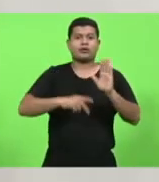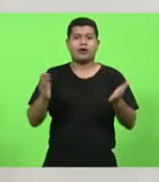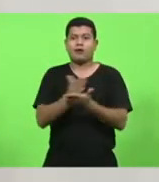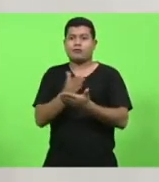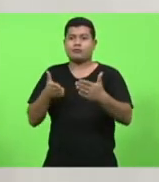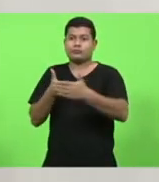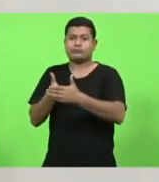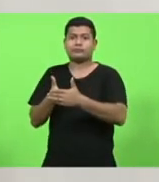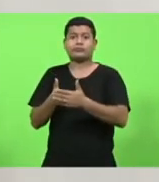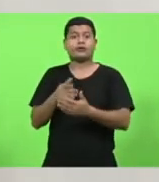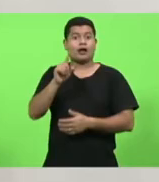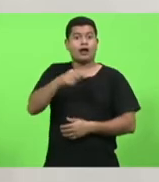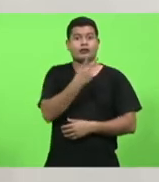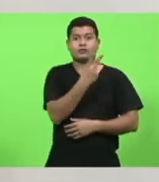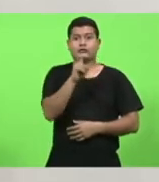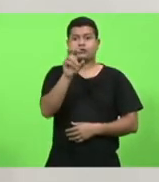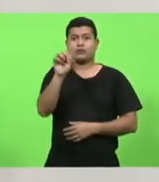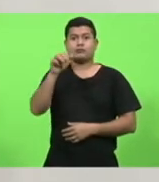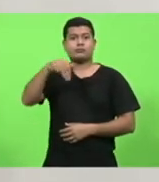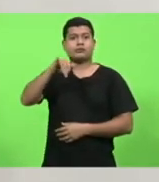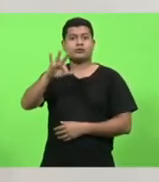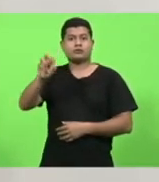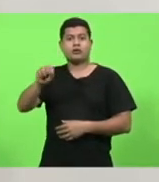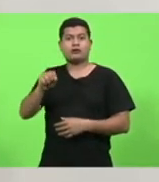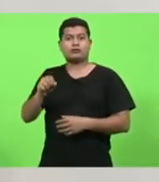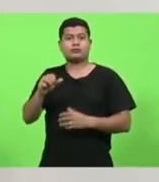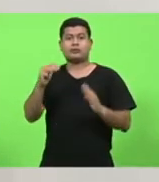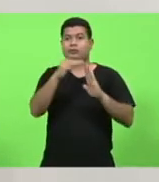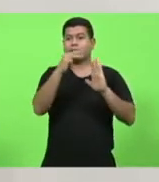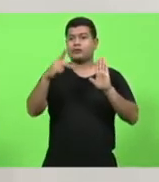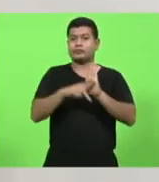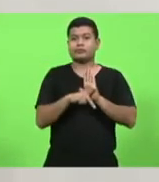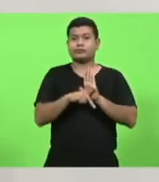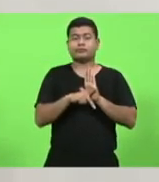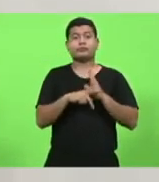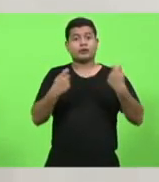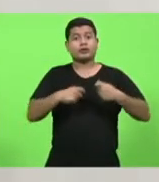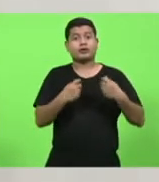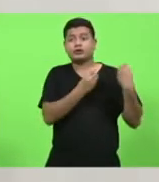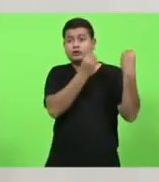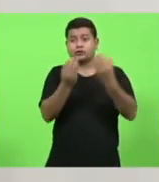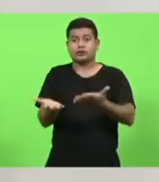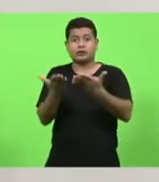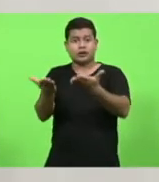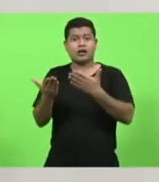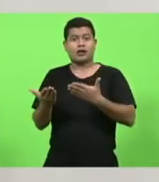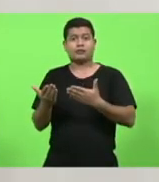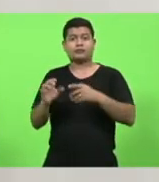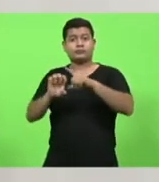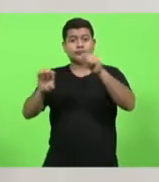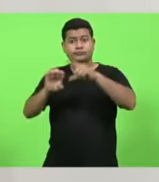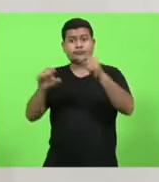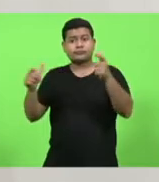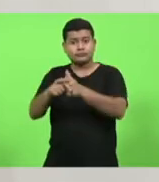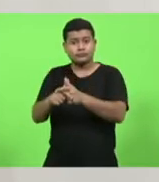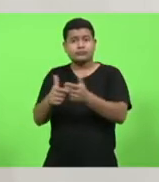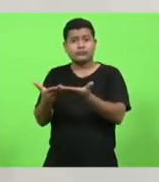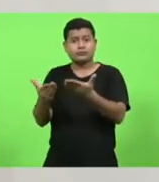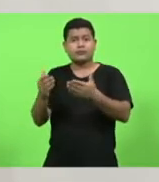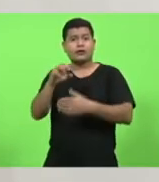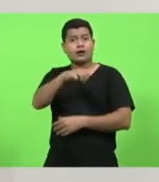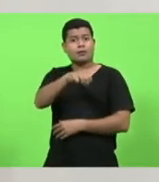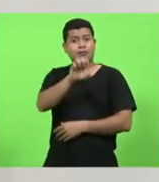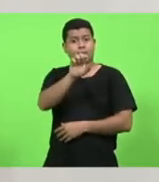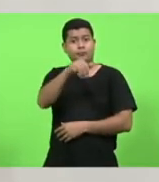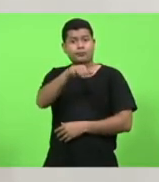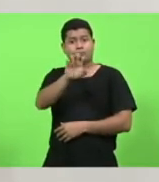milhões travados, através de uma medida provisória que nós precisamos entregar esse dinheiro para as pessoas, para o microempresário, para o microempreendedor, que